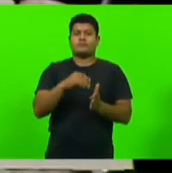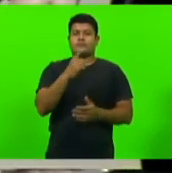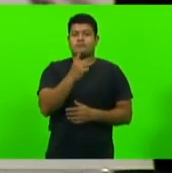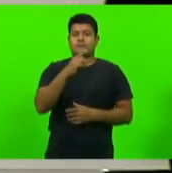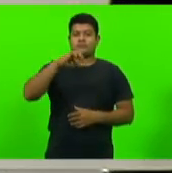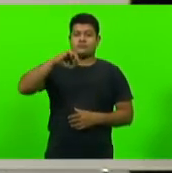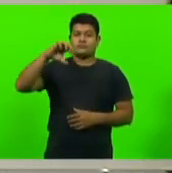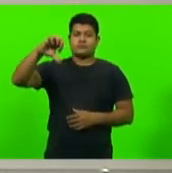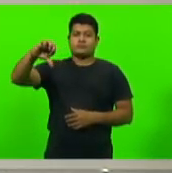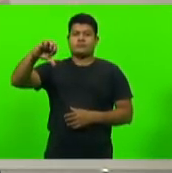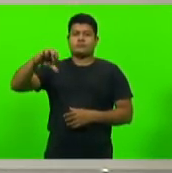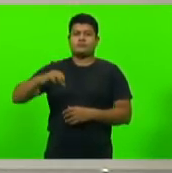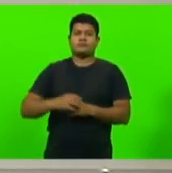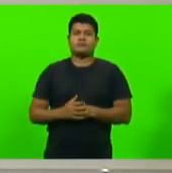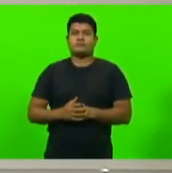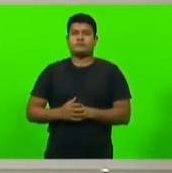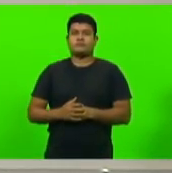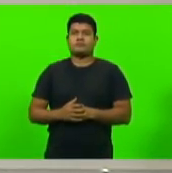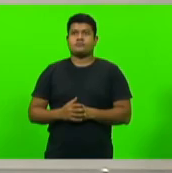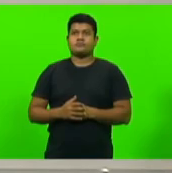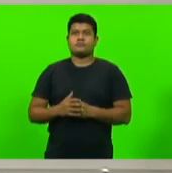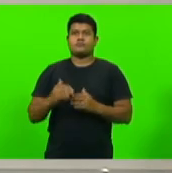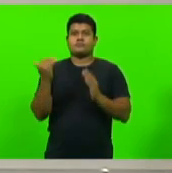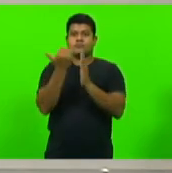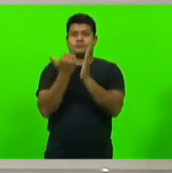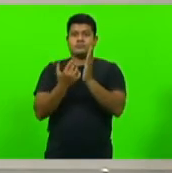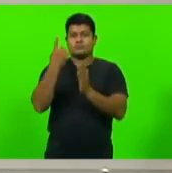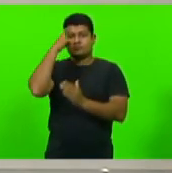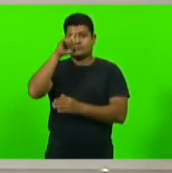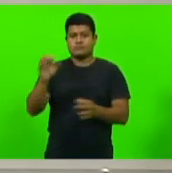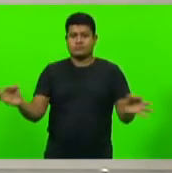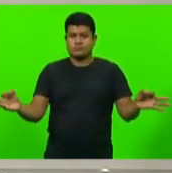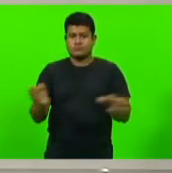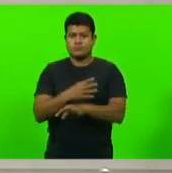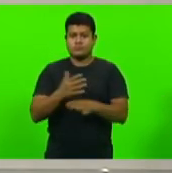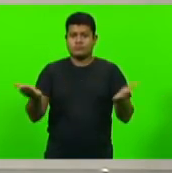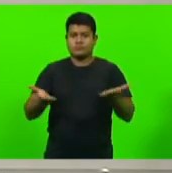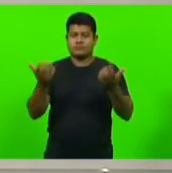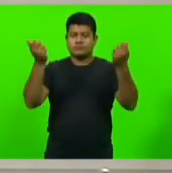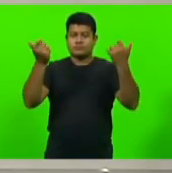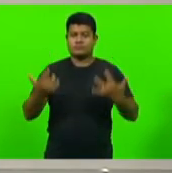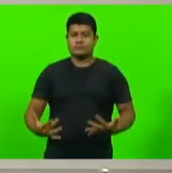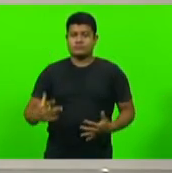109. Horário das explicações pessoais.